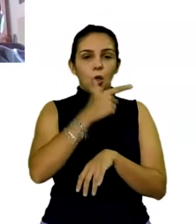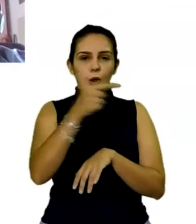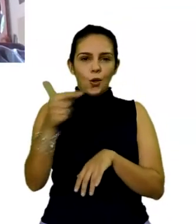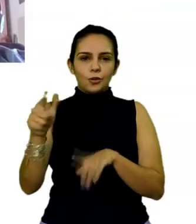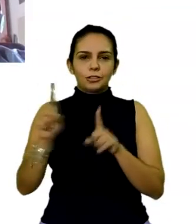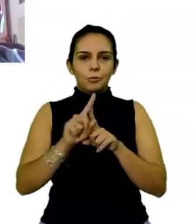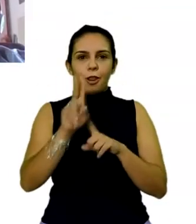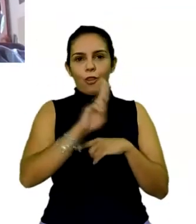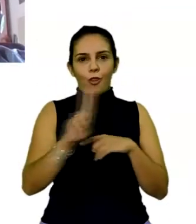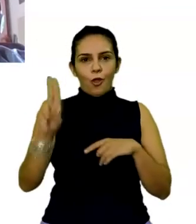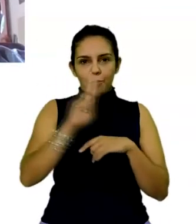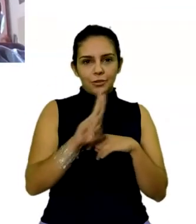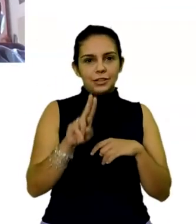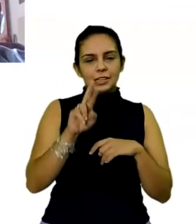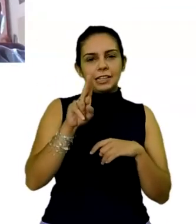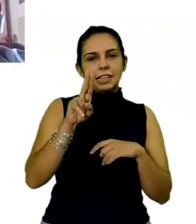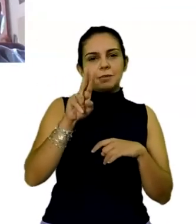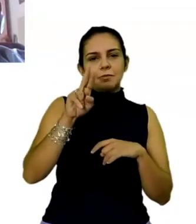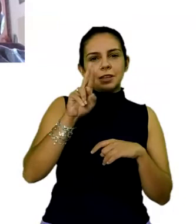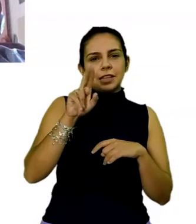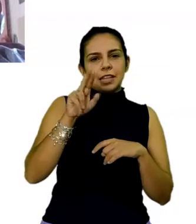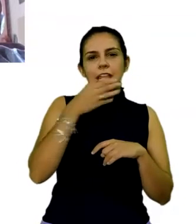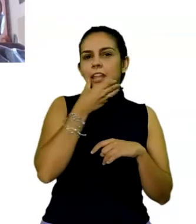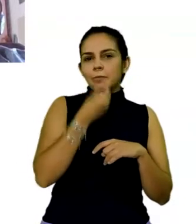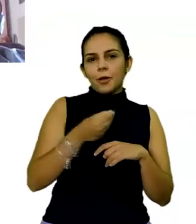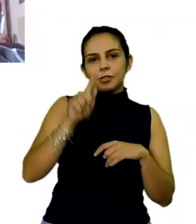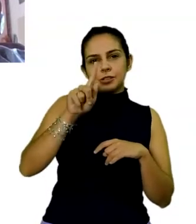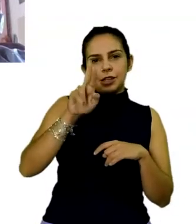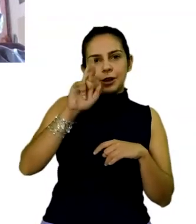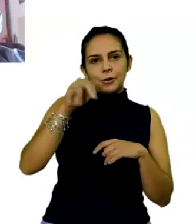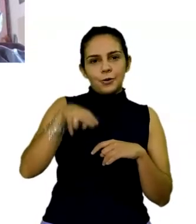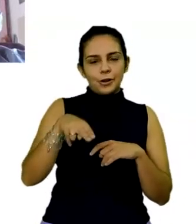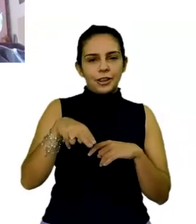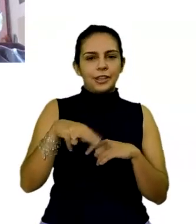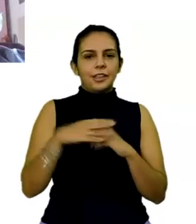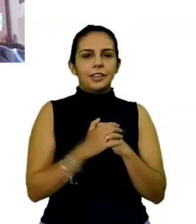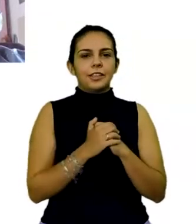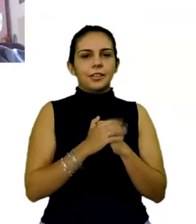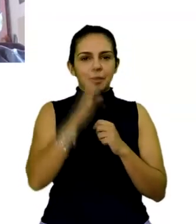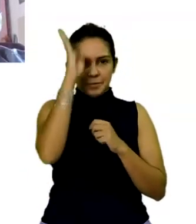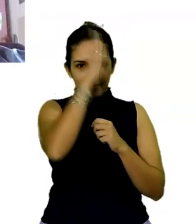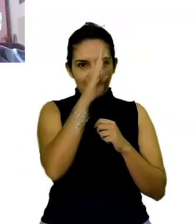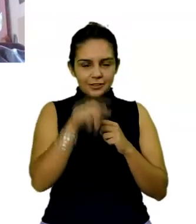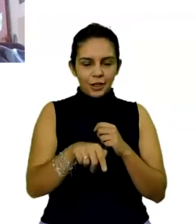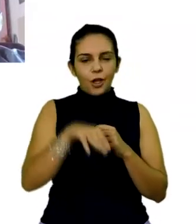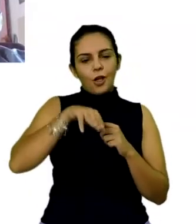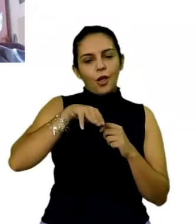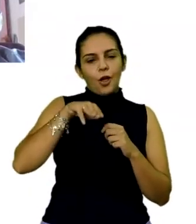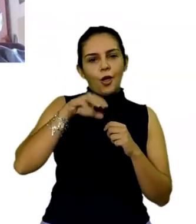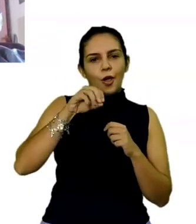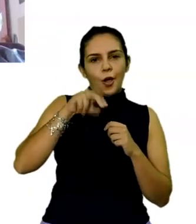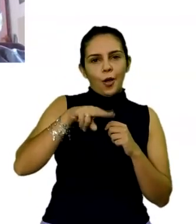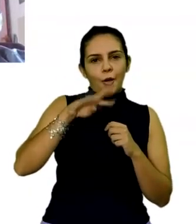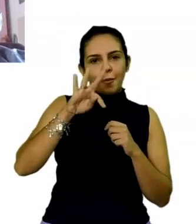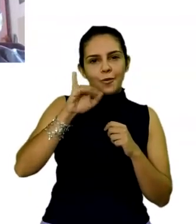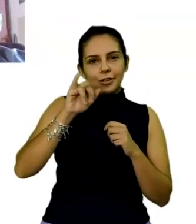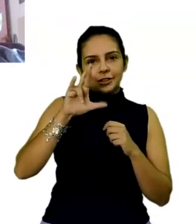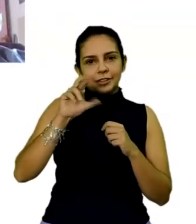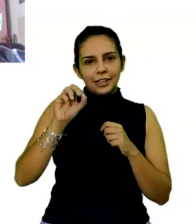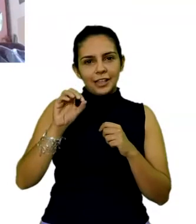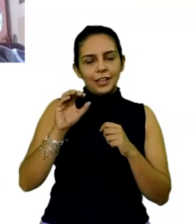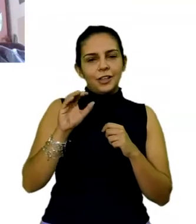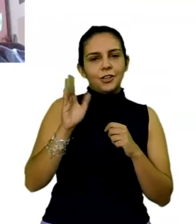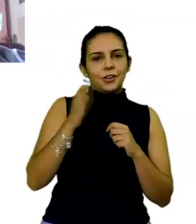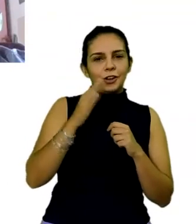outros grandes nomes, né? Os irmãos Grimm são sempre citados. Aqui no Brasil, Monteiro Lobato, sempre citado como um